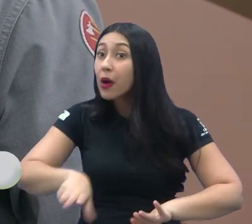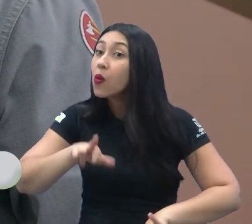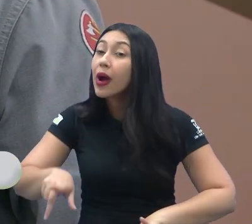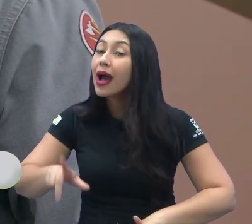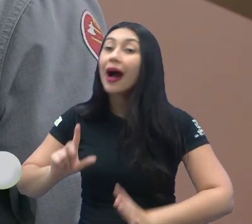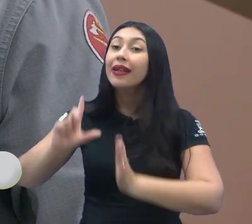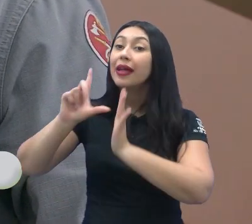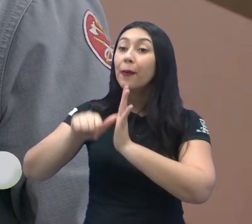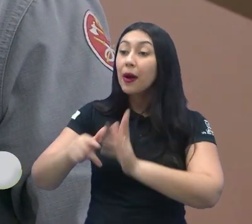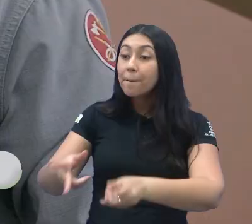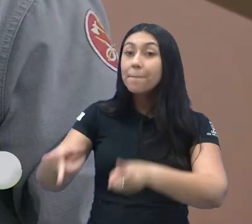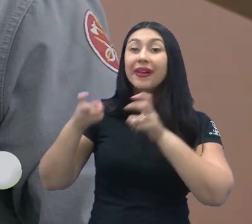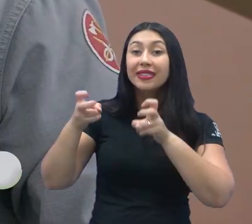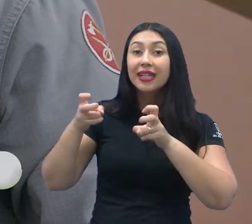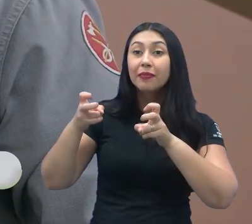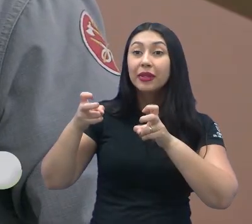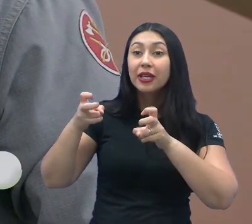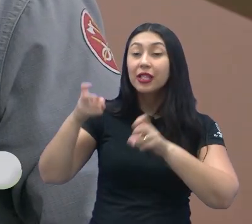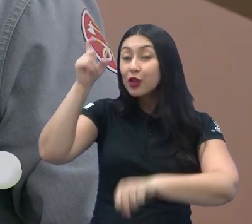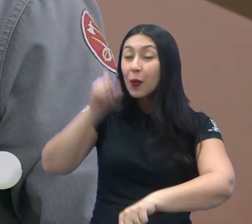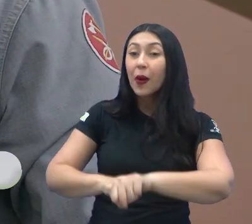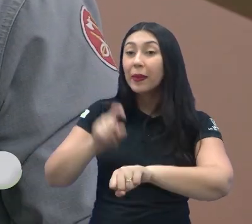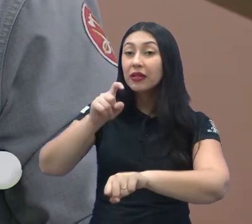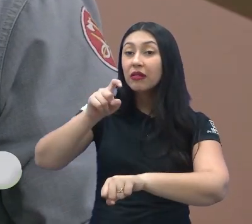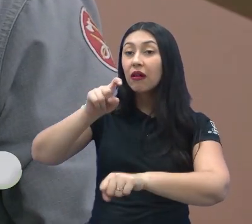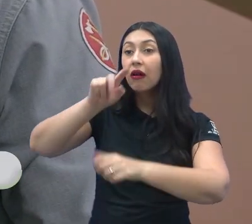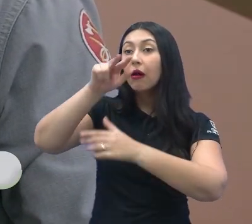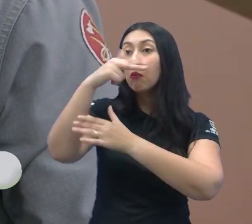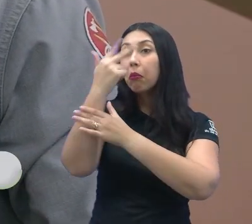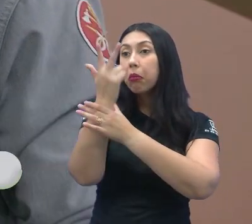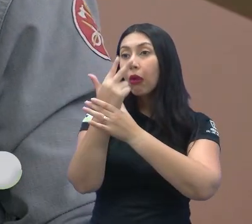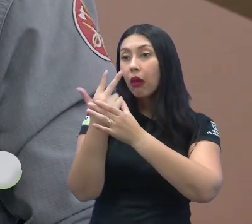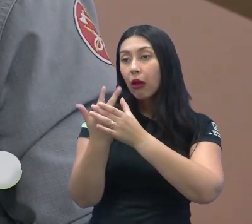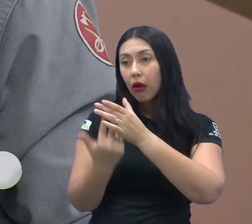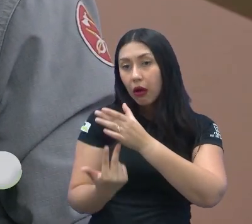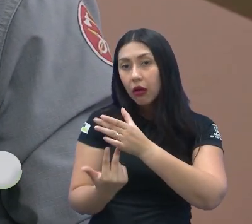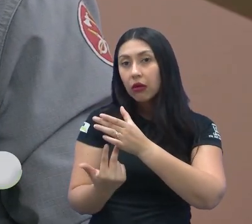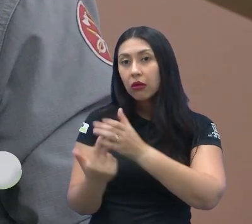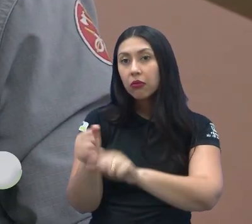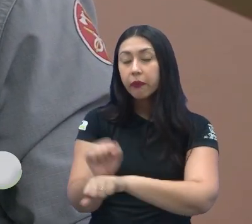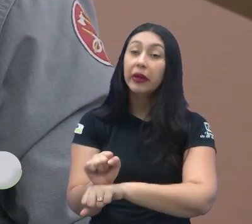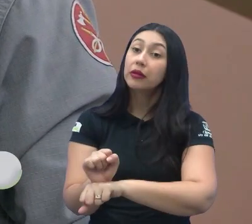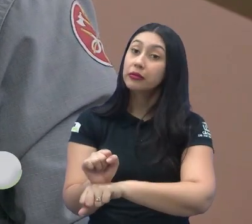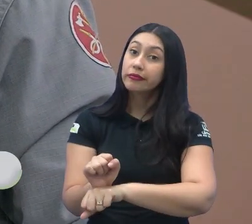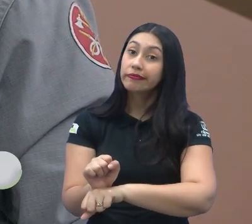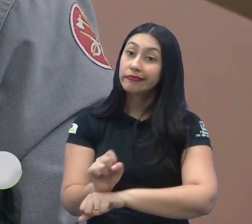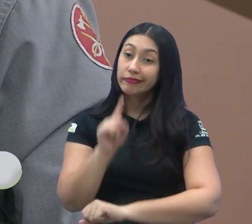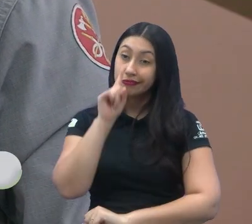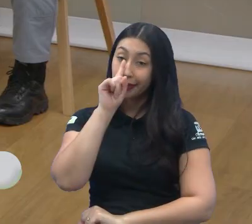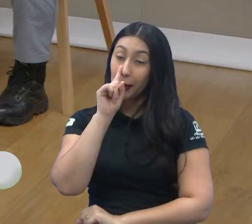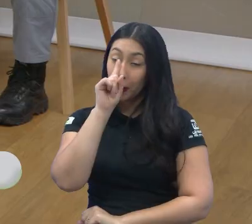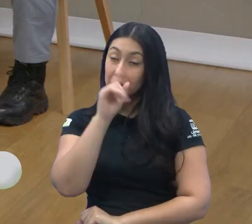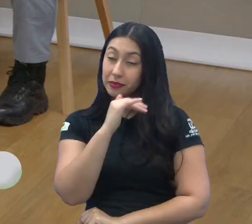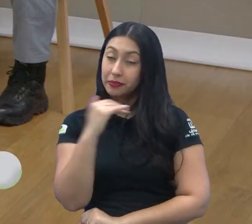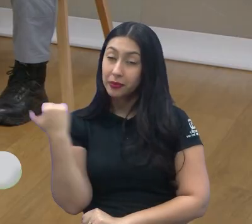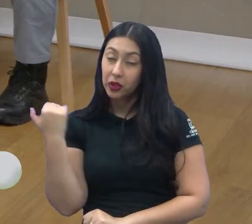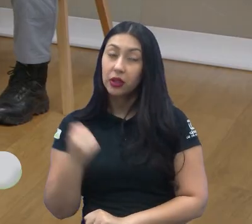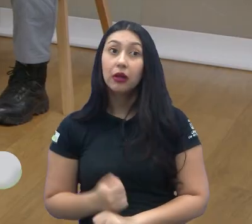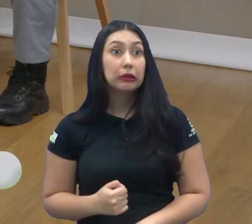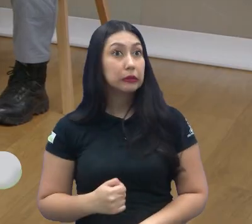perceber que a criança se afogou a hora que realmente o corpo dela para de se mexer e aí já pode ser tarde demais, né? Muito sério.